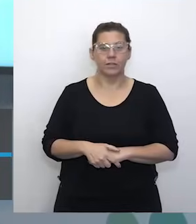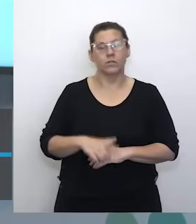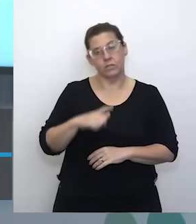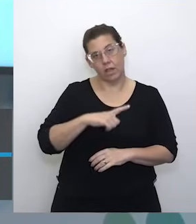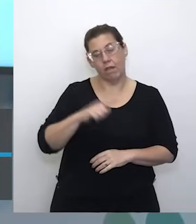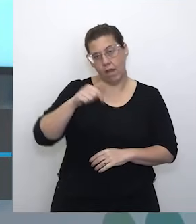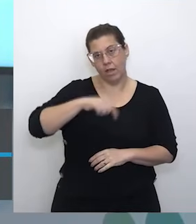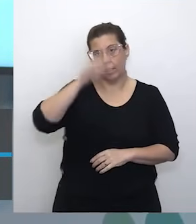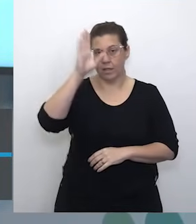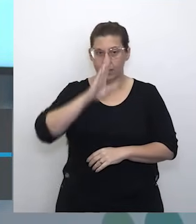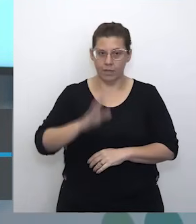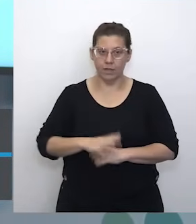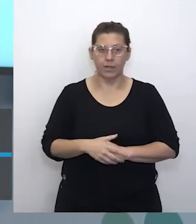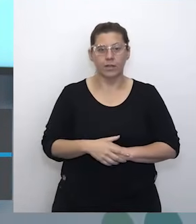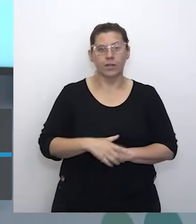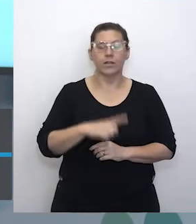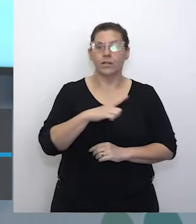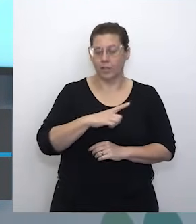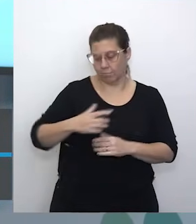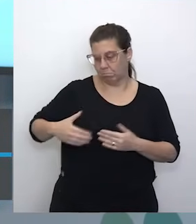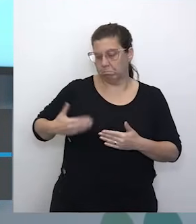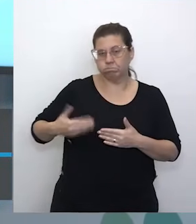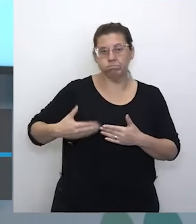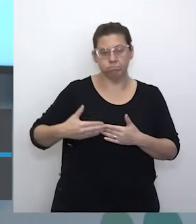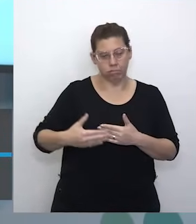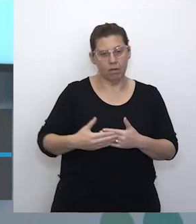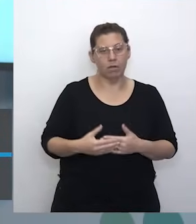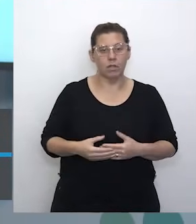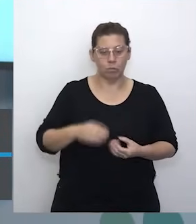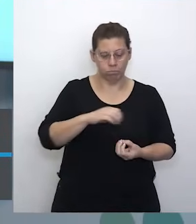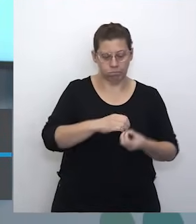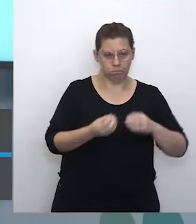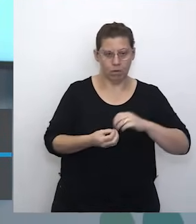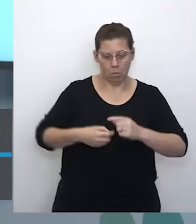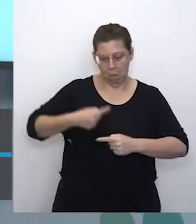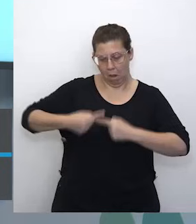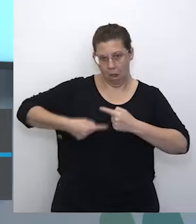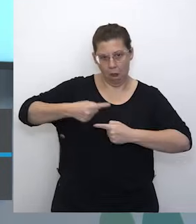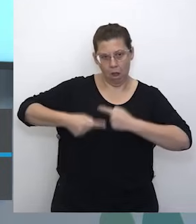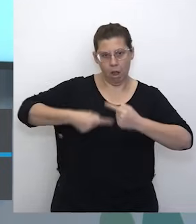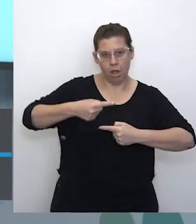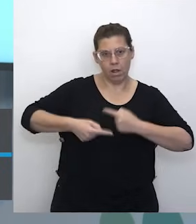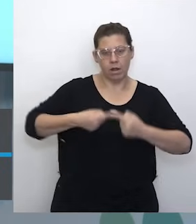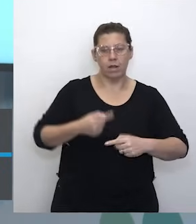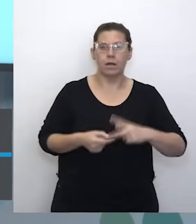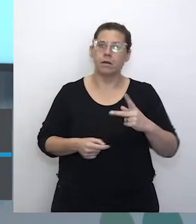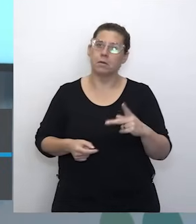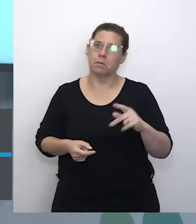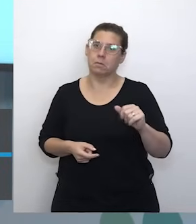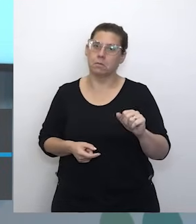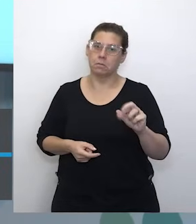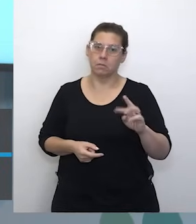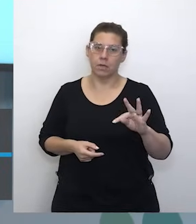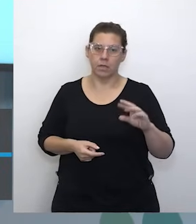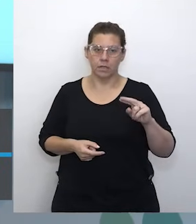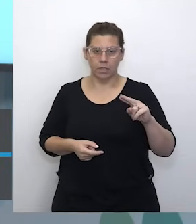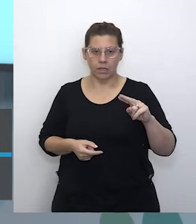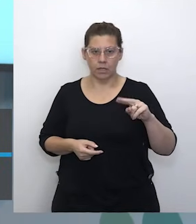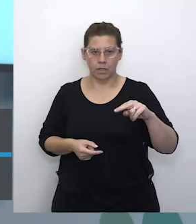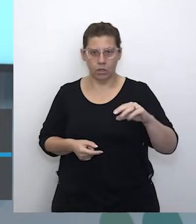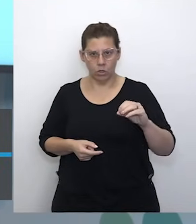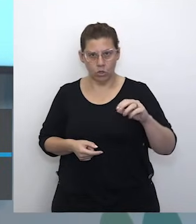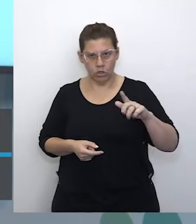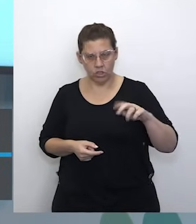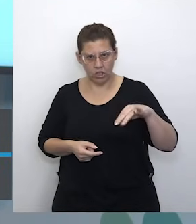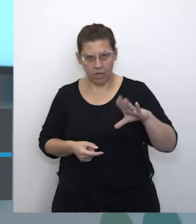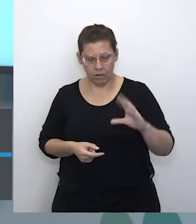no Brasil. Ela faz esse processo que a gente vai falar lá na frente, chama de partenogênese, né? O que é isso? O óvulo ele começa a